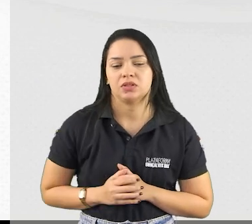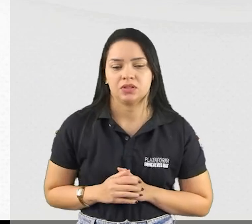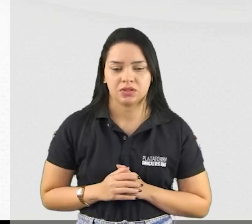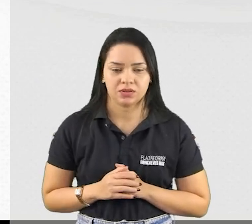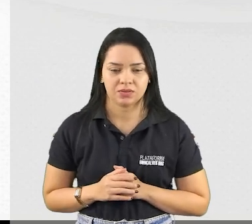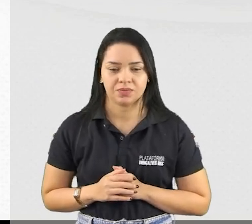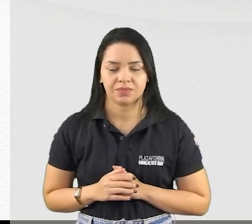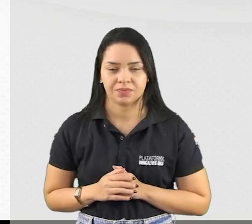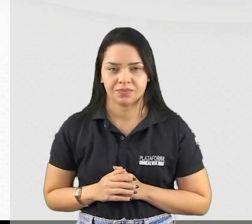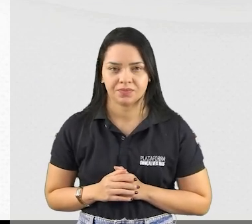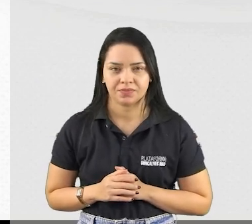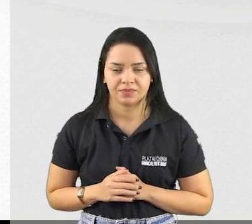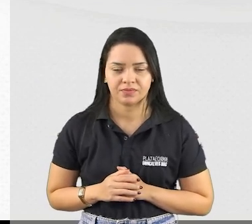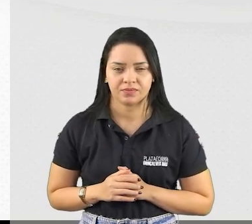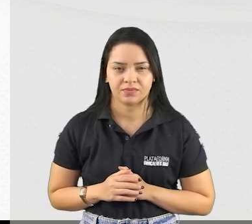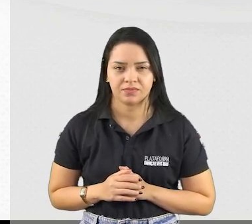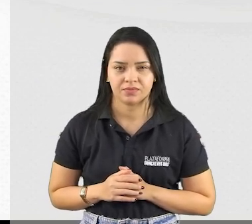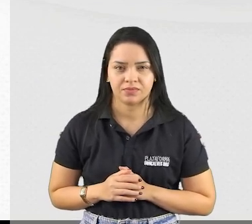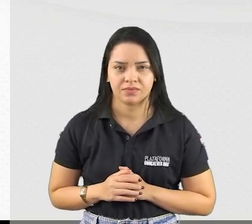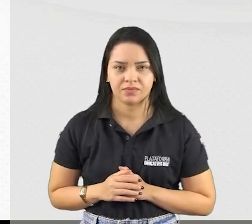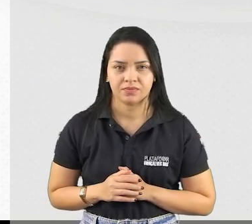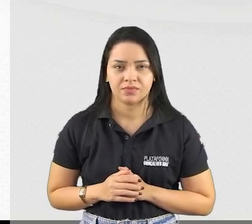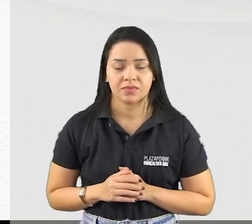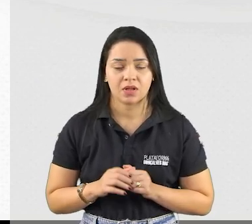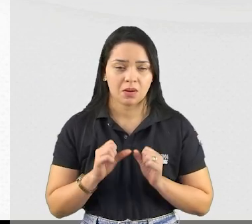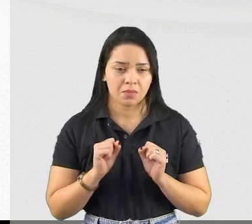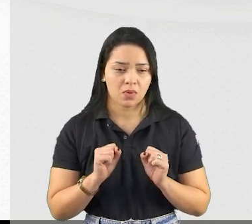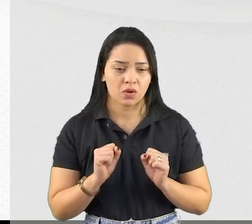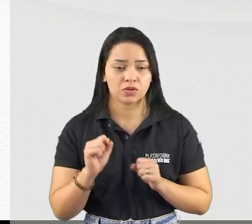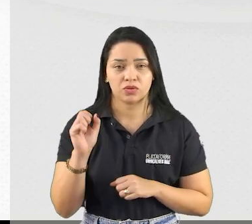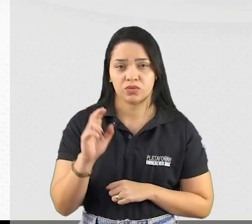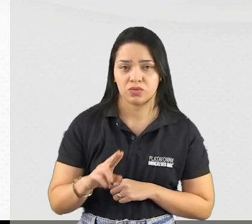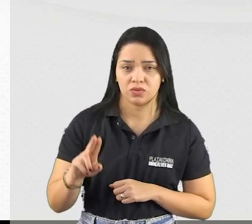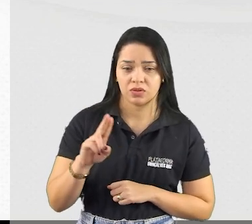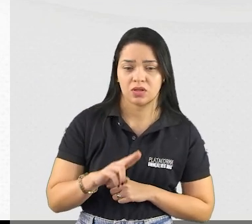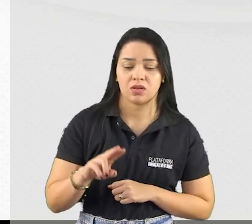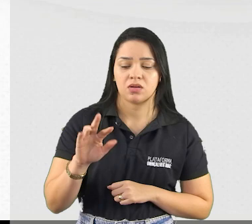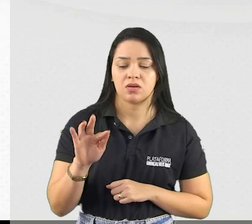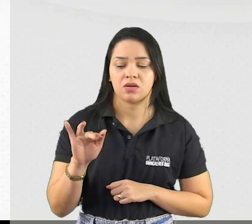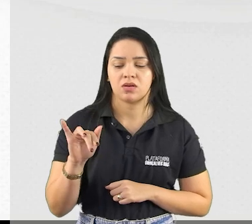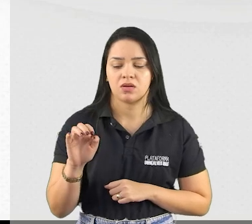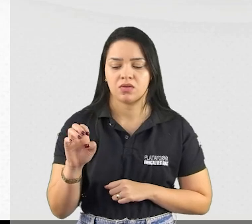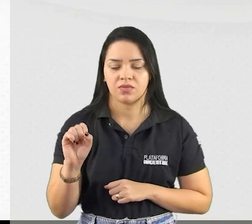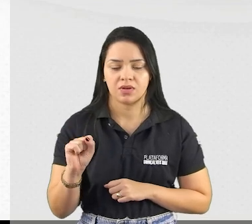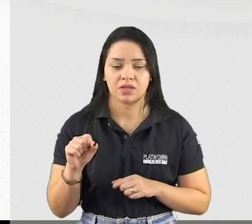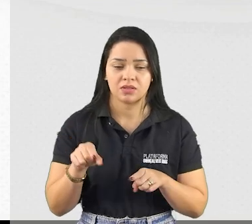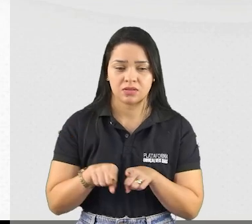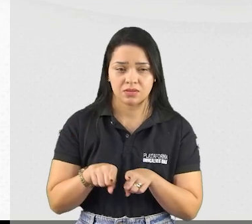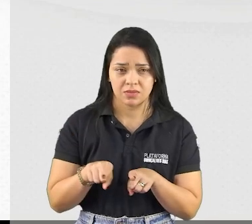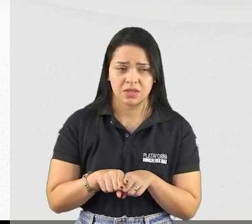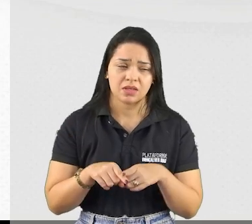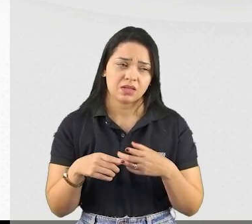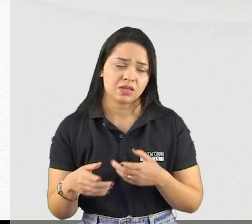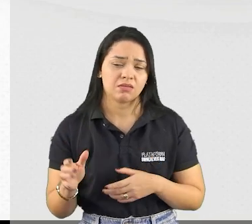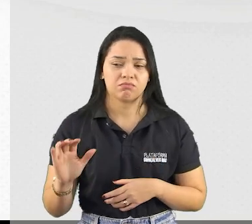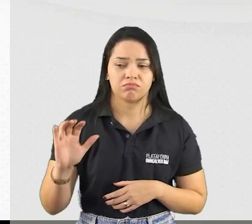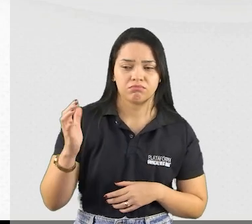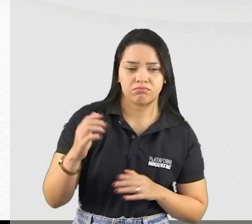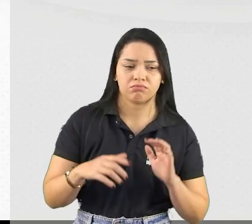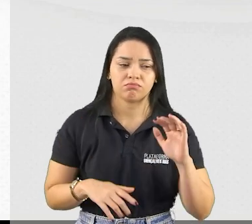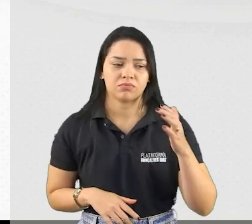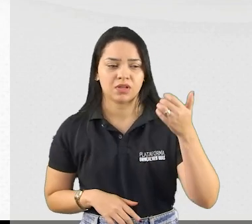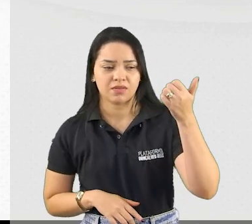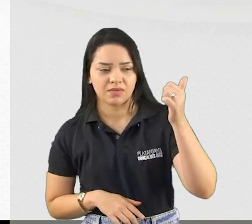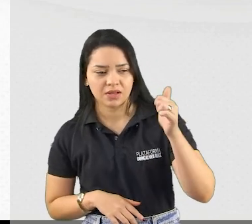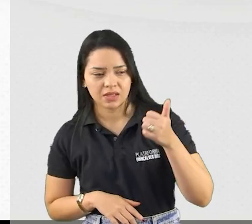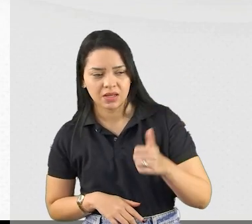até universidades no exterior, onde você pode aí utilizar do FIES. E aí, claro que caso a caso vai avaliar a nota que